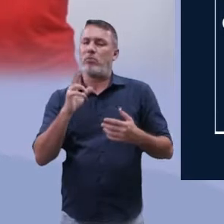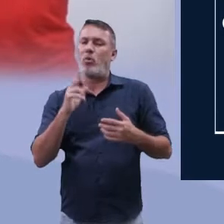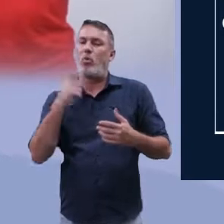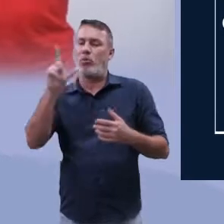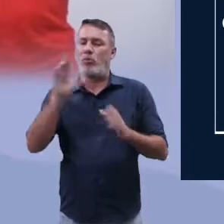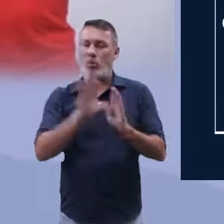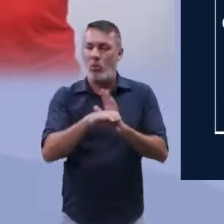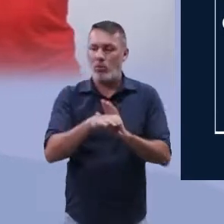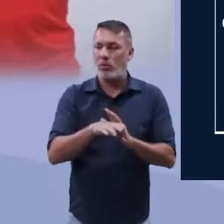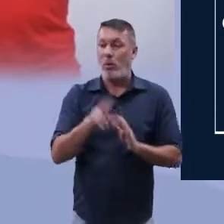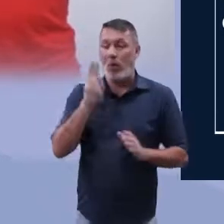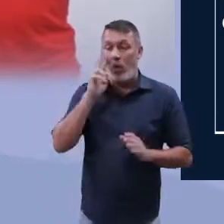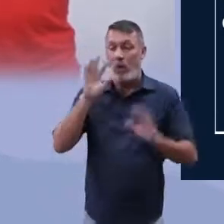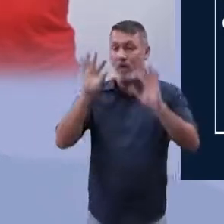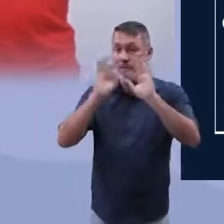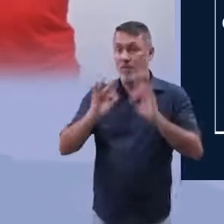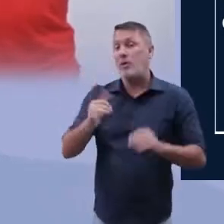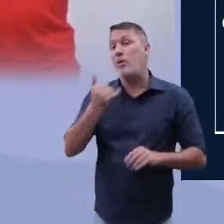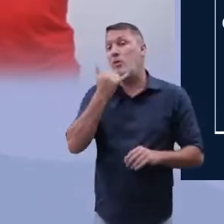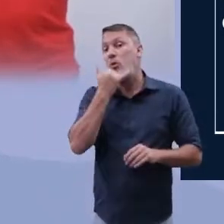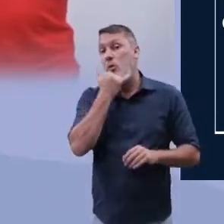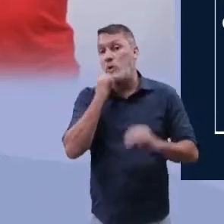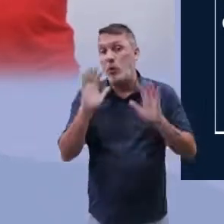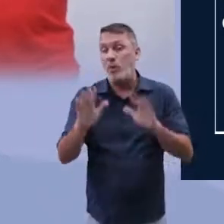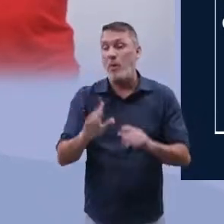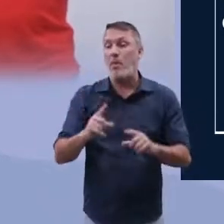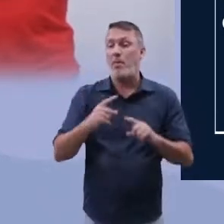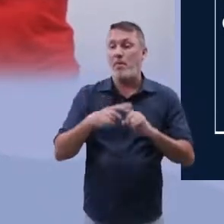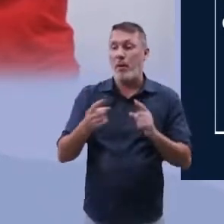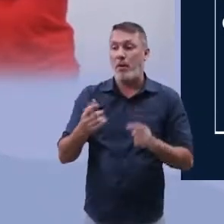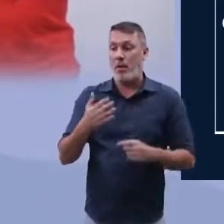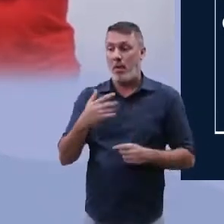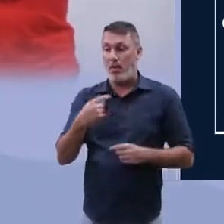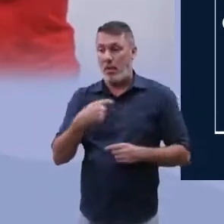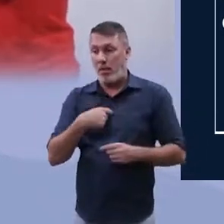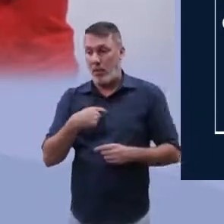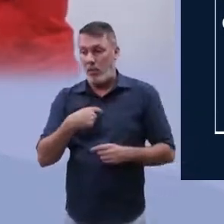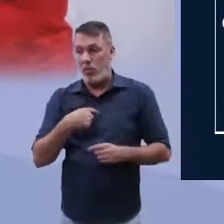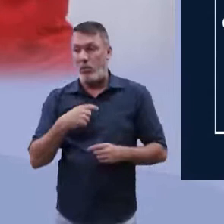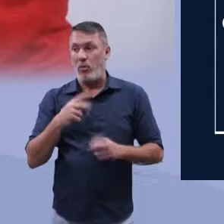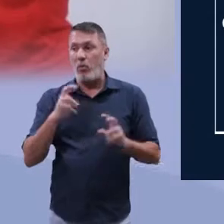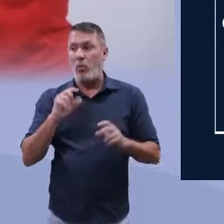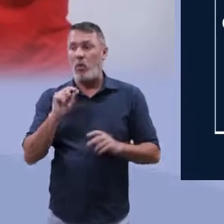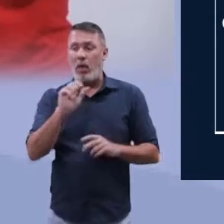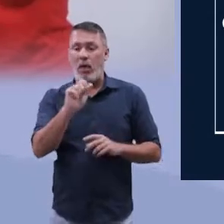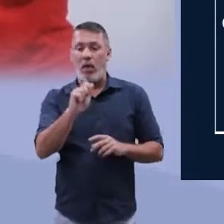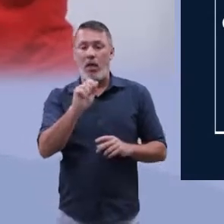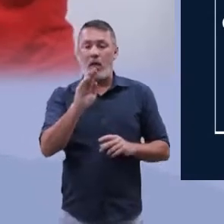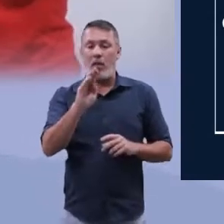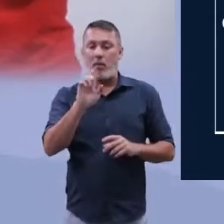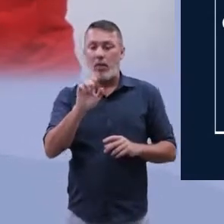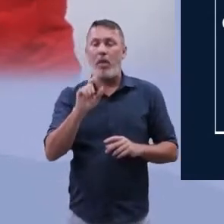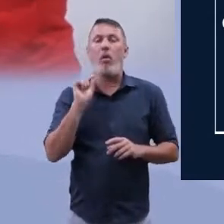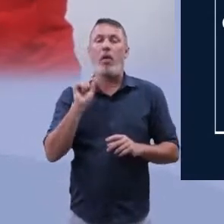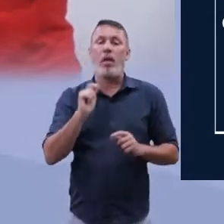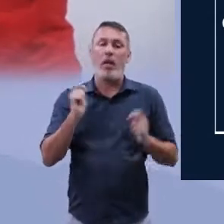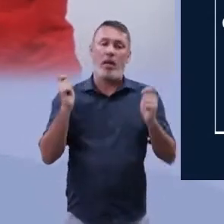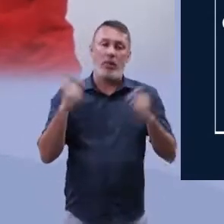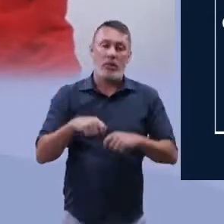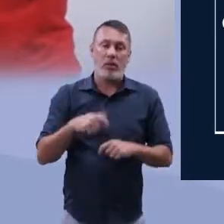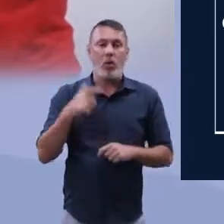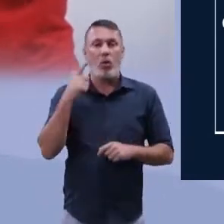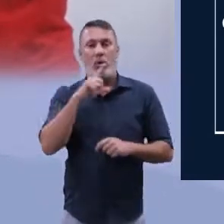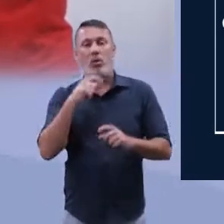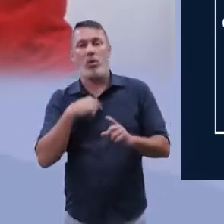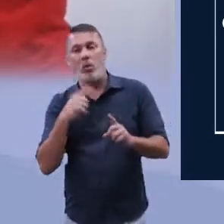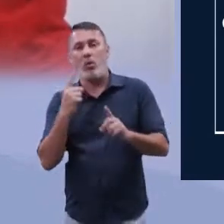não. Mas olha só, me desculpe, mas eu, able, é capaz de, né?